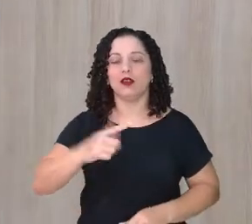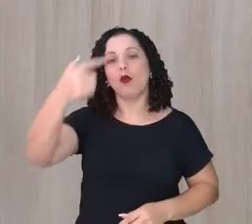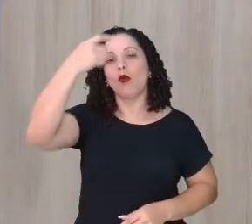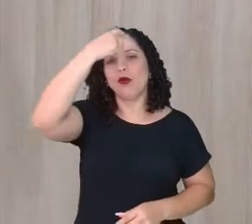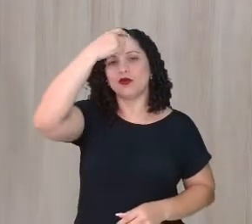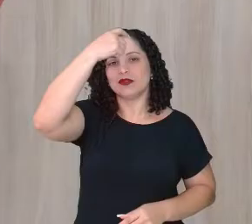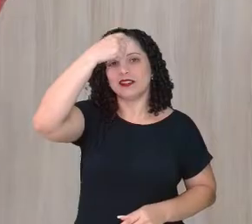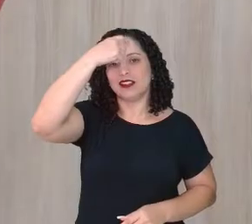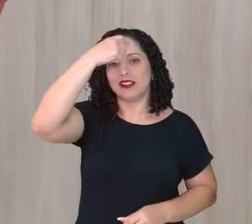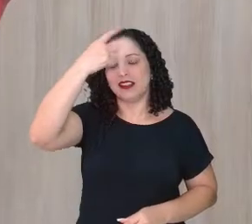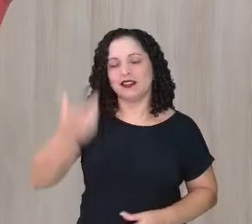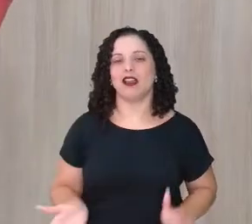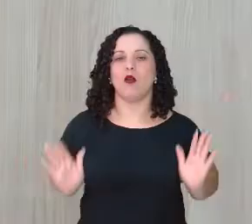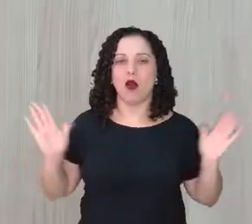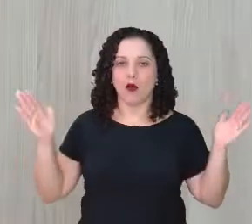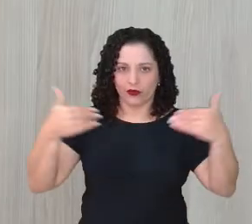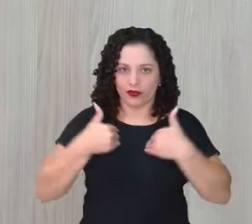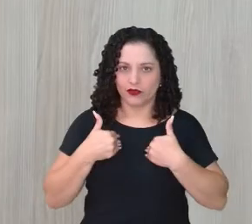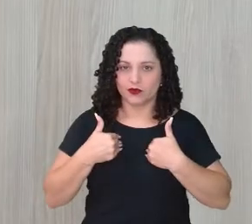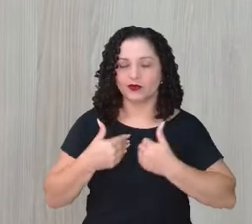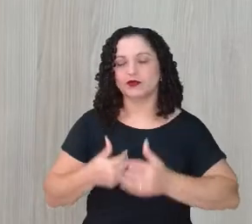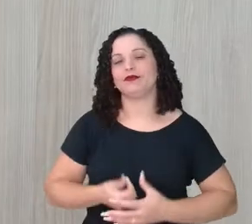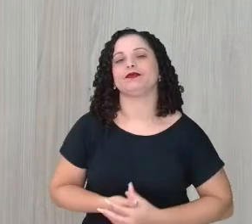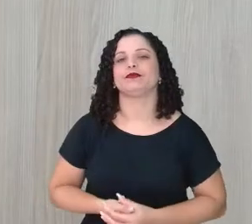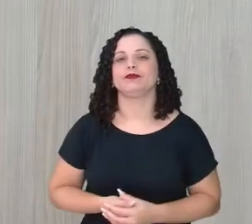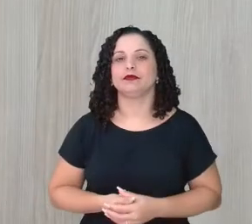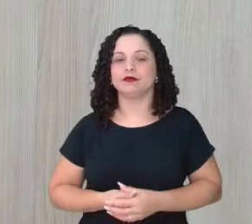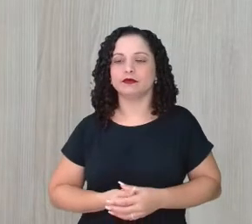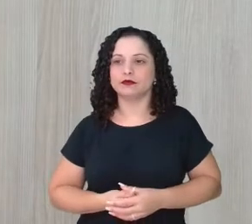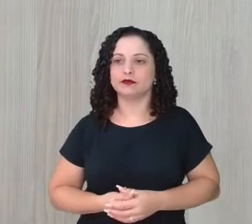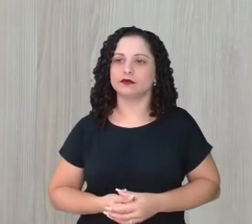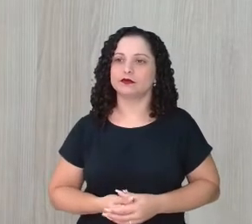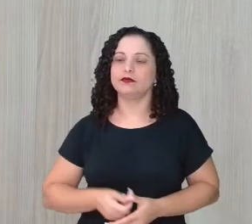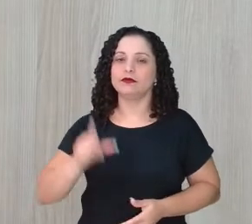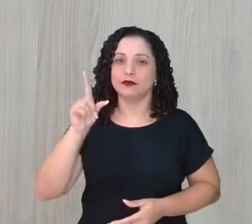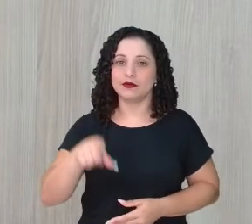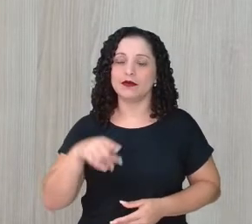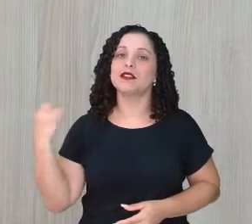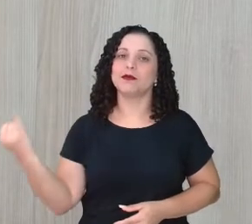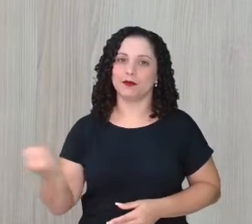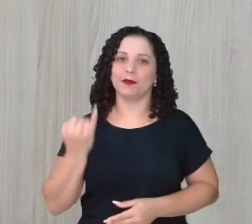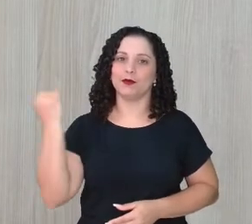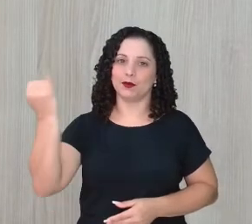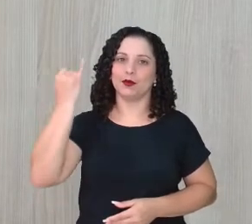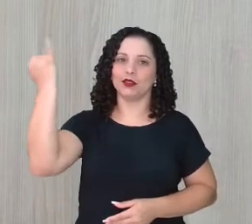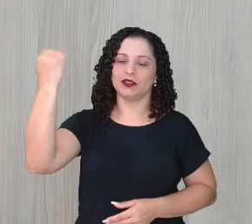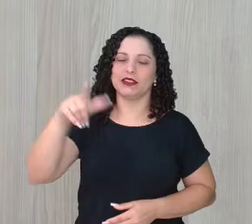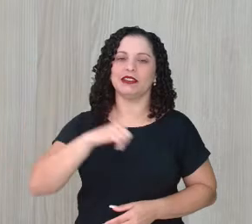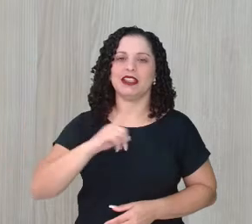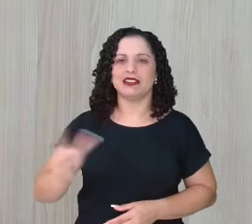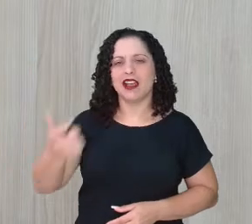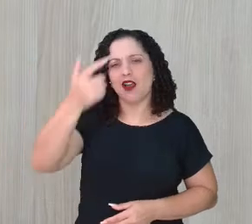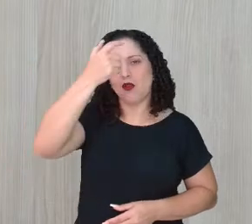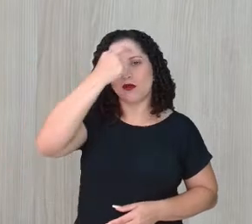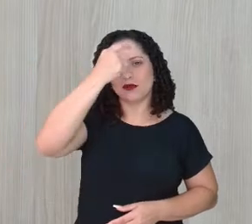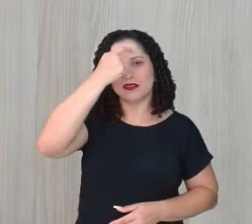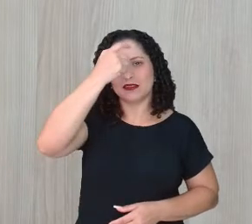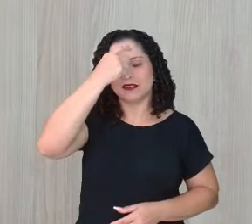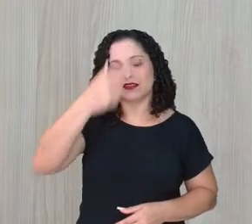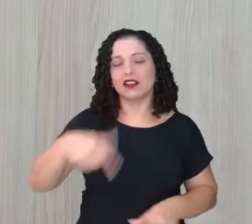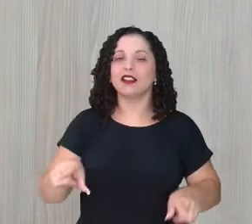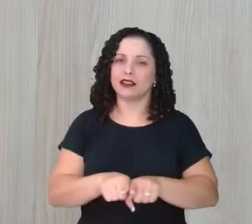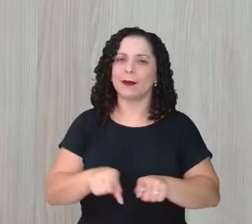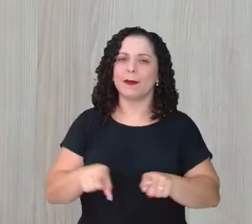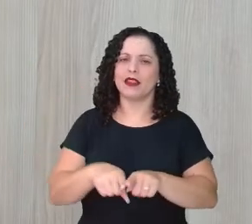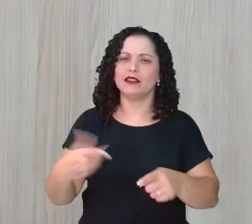em relação ao autismo. Bem, professora, essa questão aí é muito importante, toda essa conscientização. E é importante também essa campanha, é